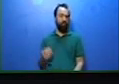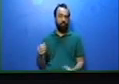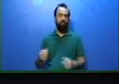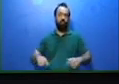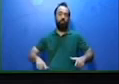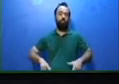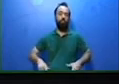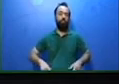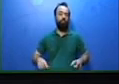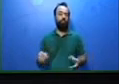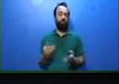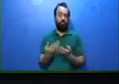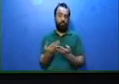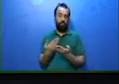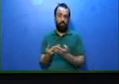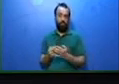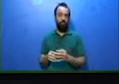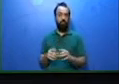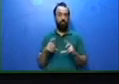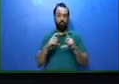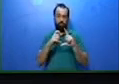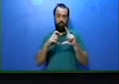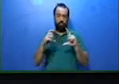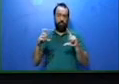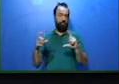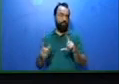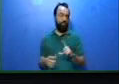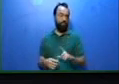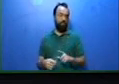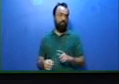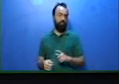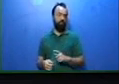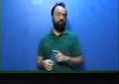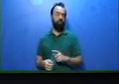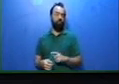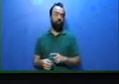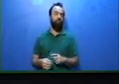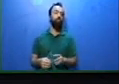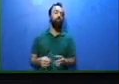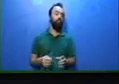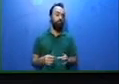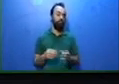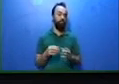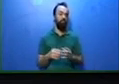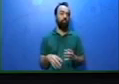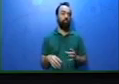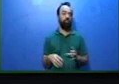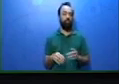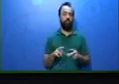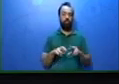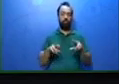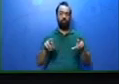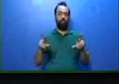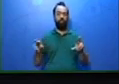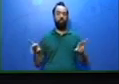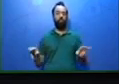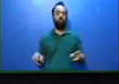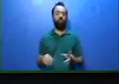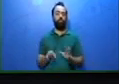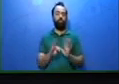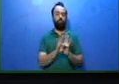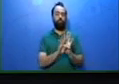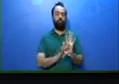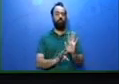Trabalhar com tirinhas. Nós vamos trabalhar com tirinhas, que faz parte de mais um gênero textual, tá? Do 3º ano, nós já